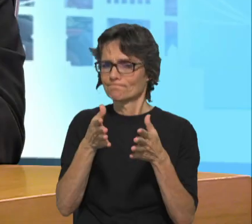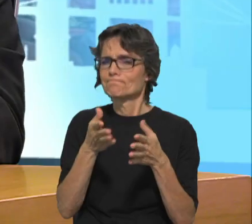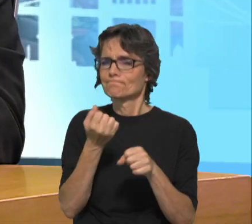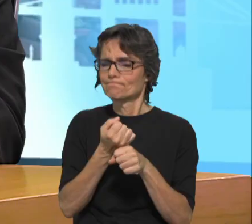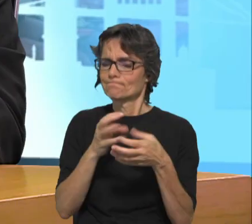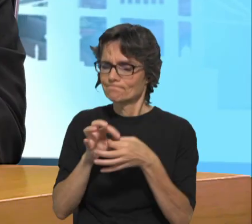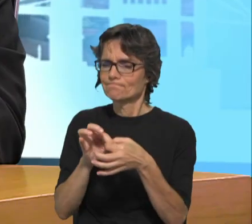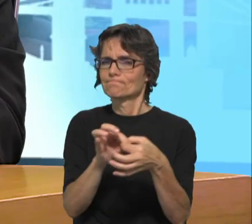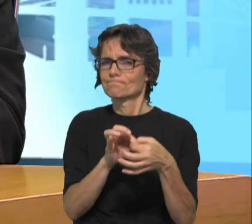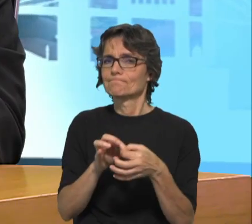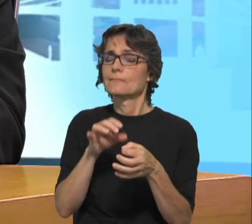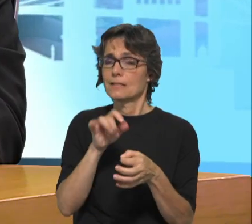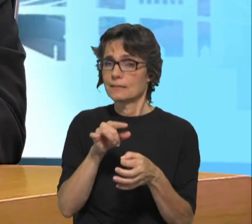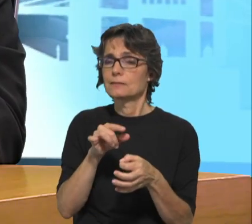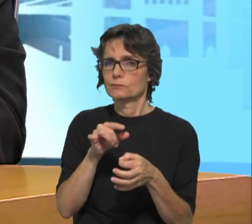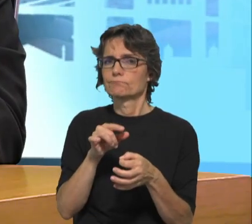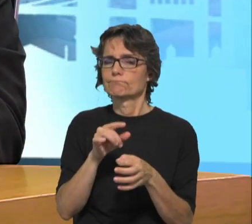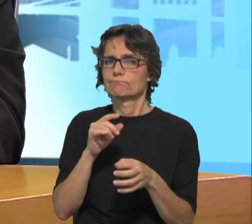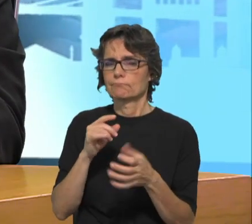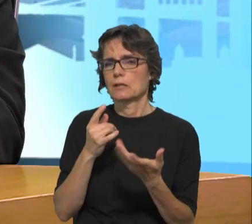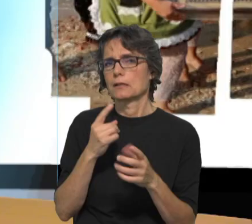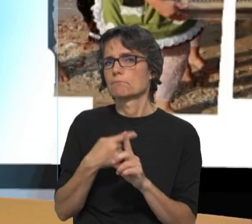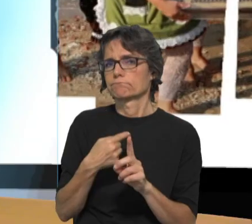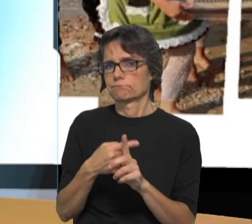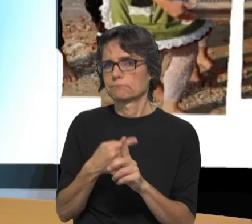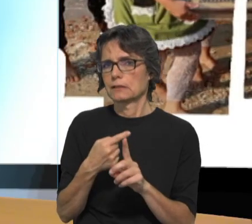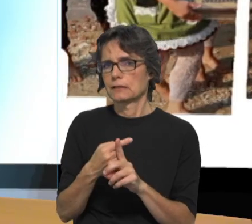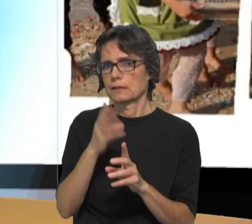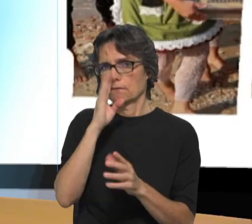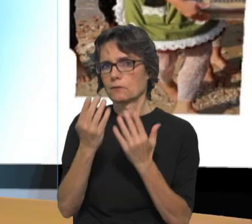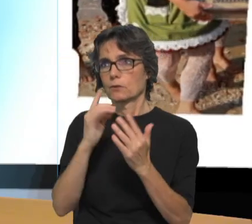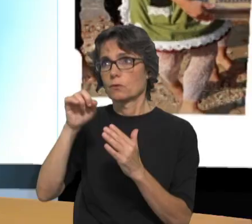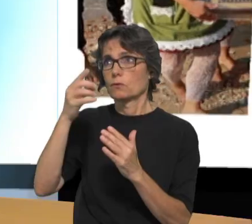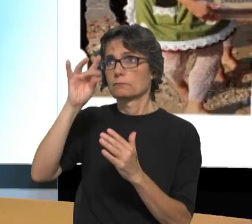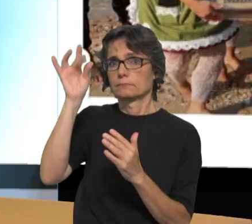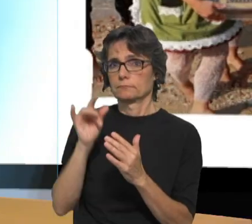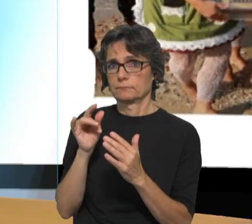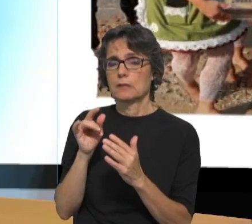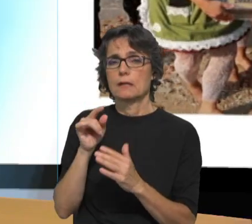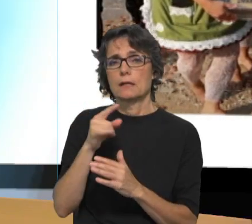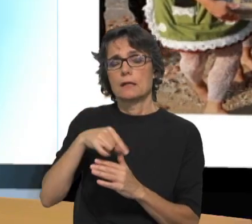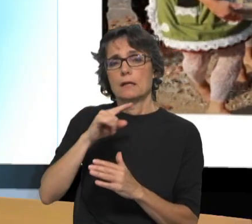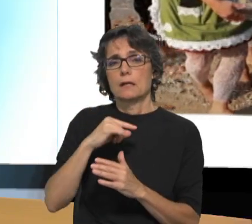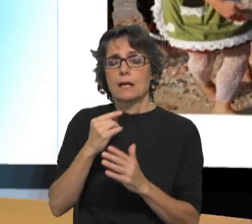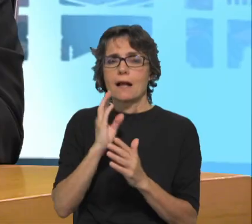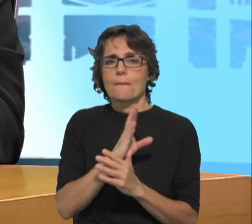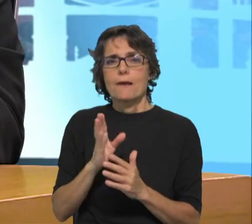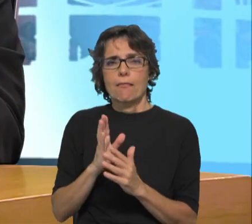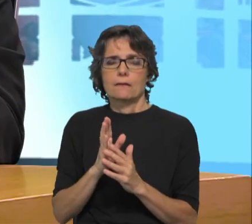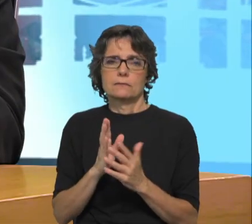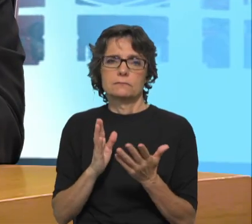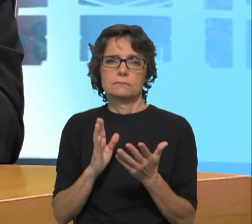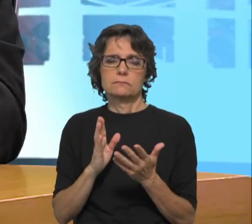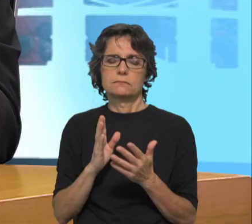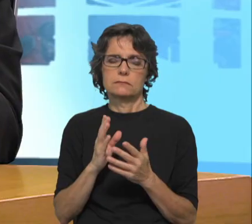diferença em relação a outras regiões do país. É verdade que a prática dominical é muito reduzida, mas creio que isso também pode ajudar